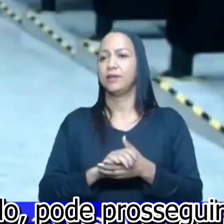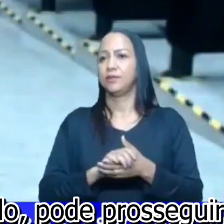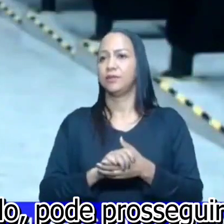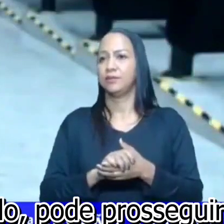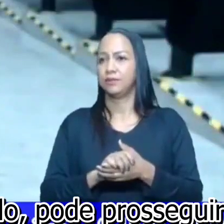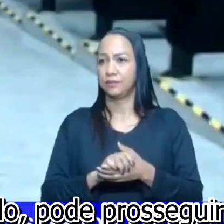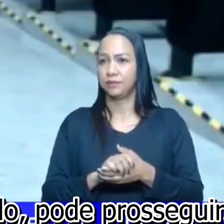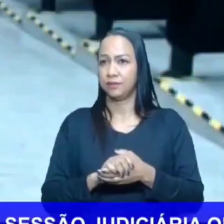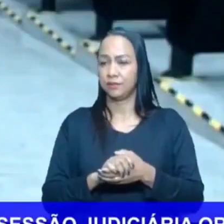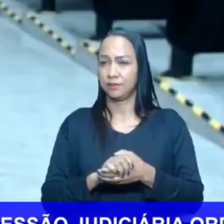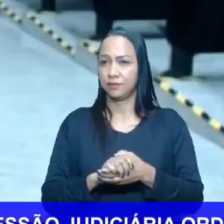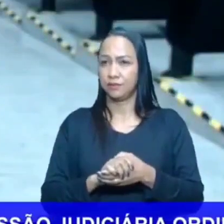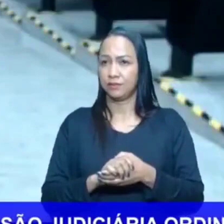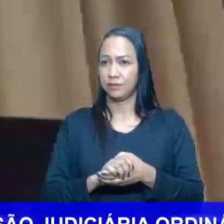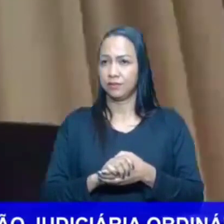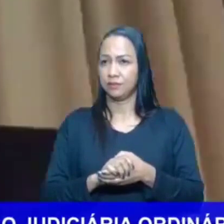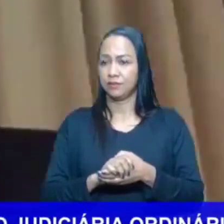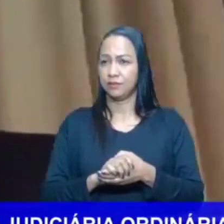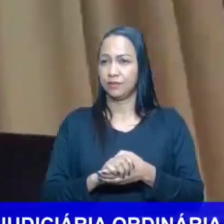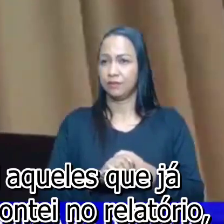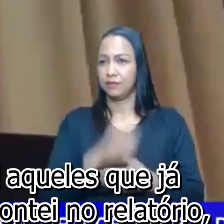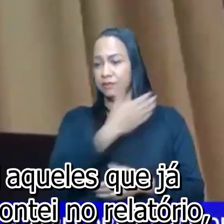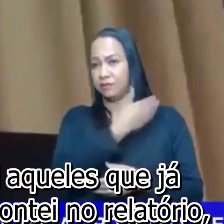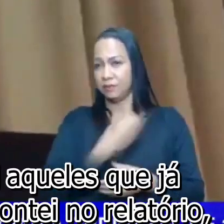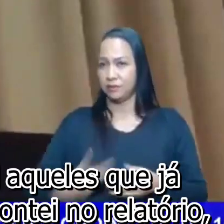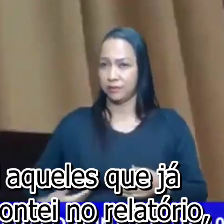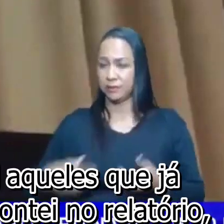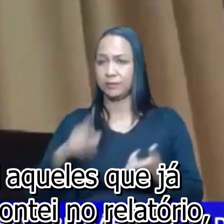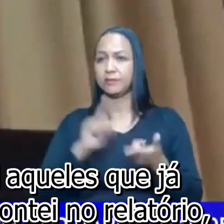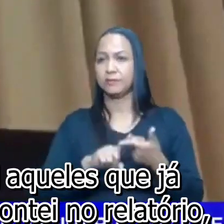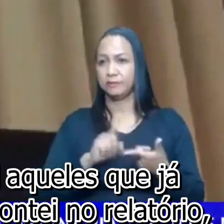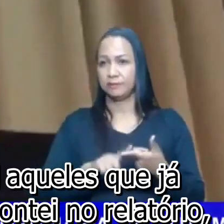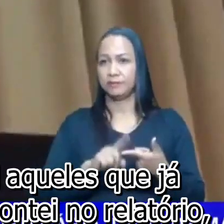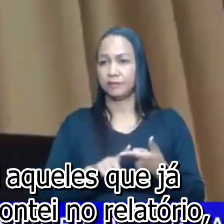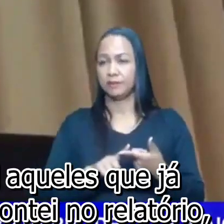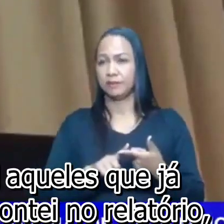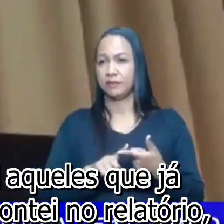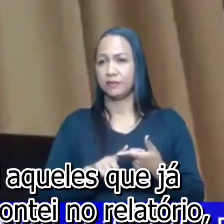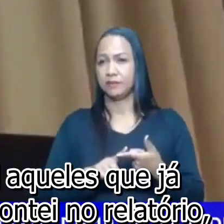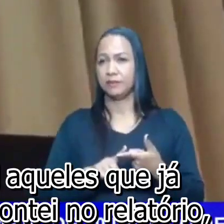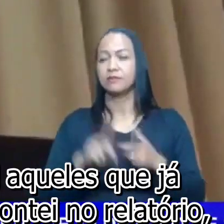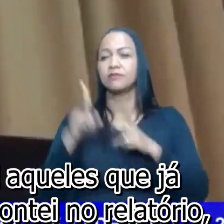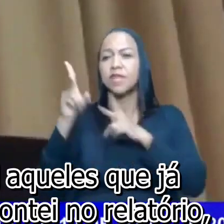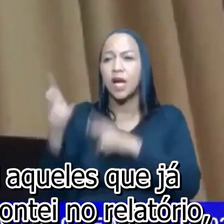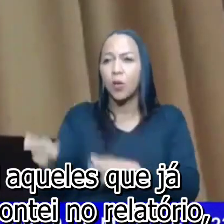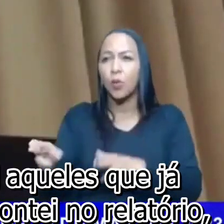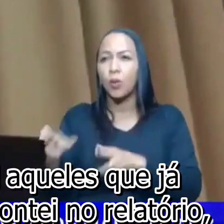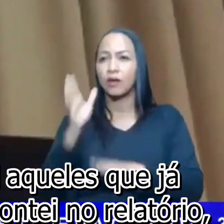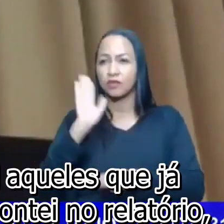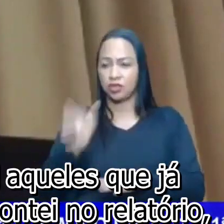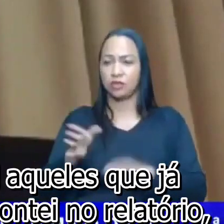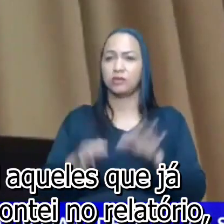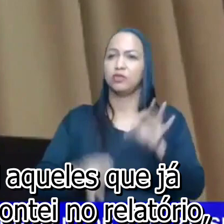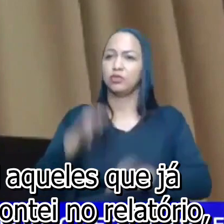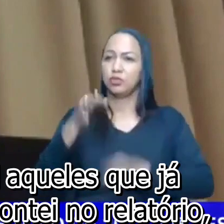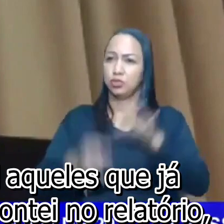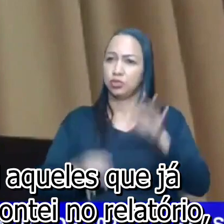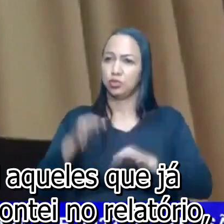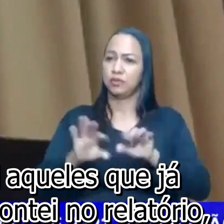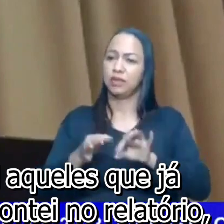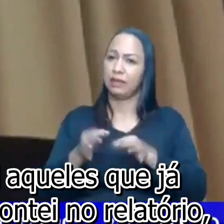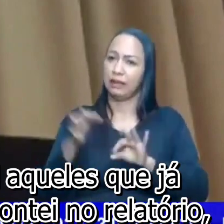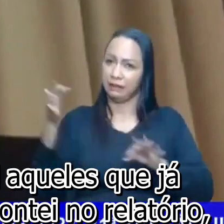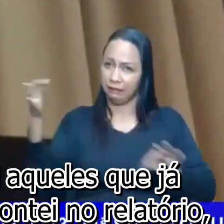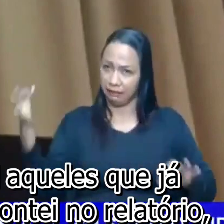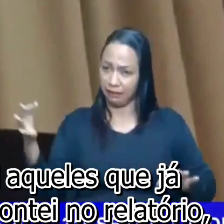prosseguir. Senhor presidente, o caso também é exatamente igual àqueles que já foram julgados, com esses